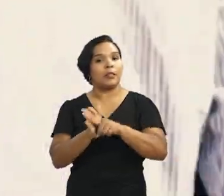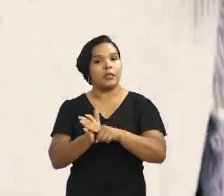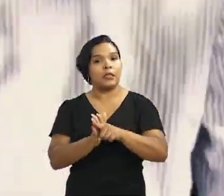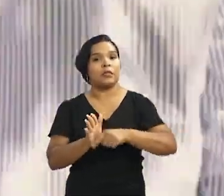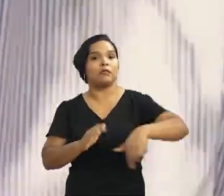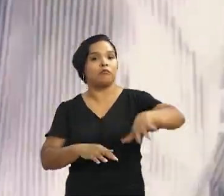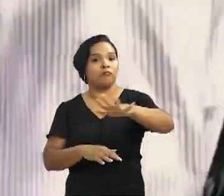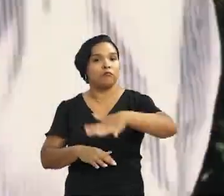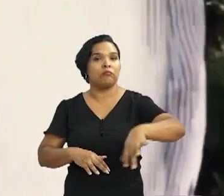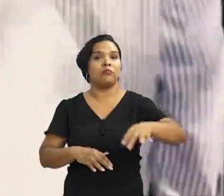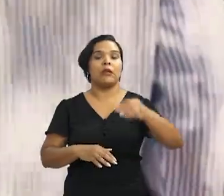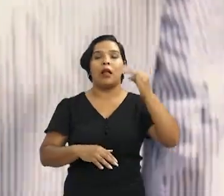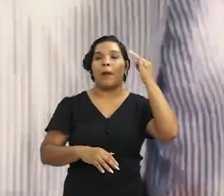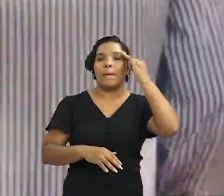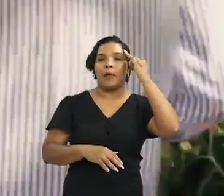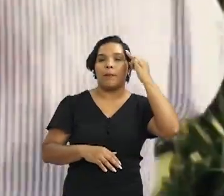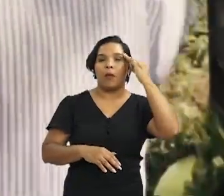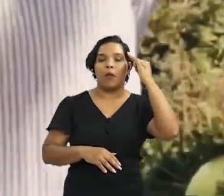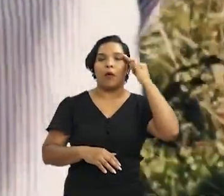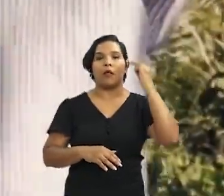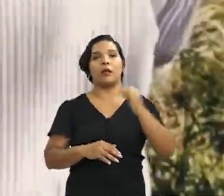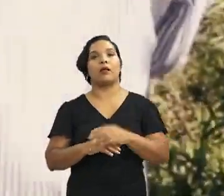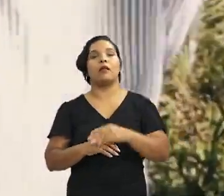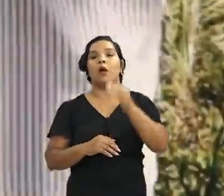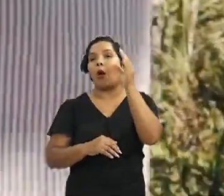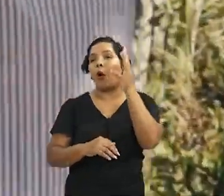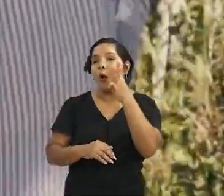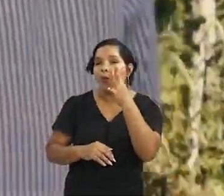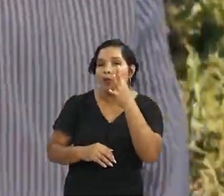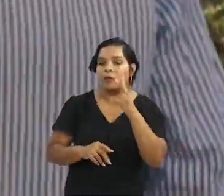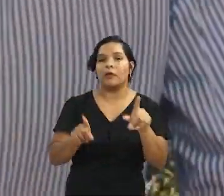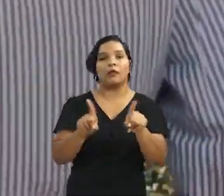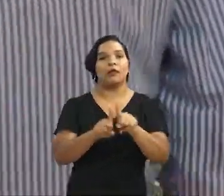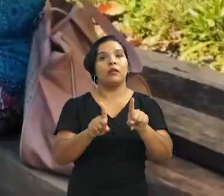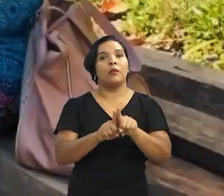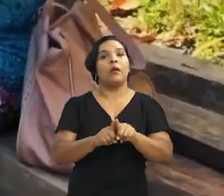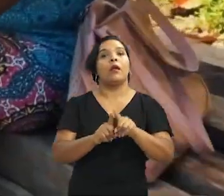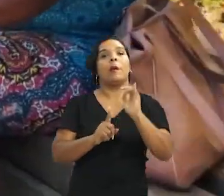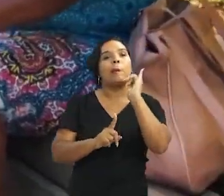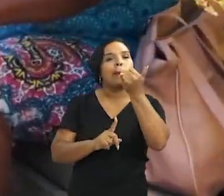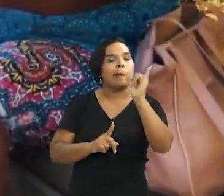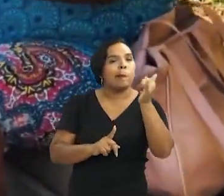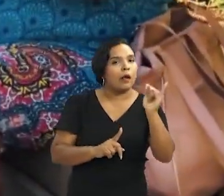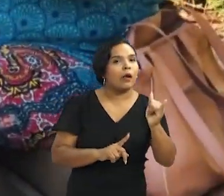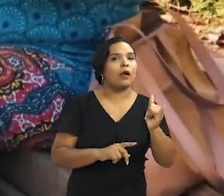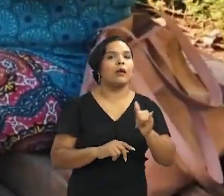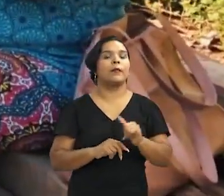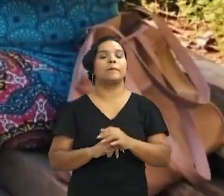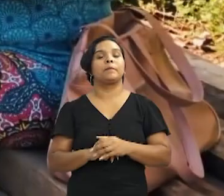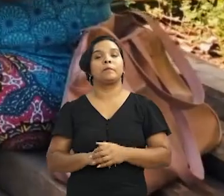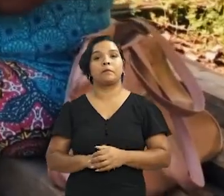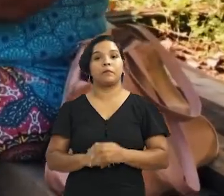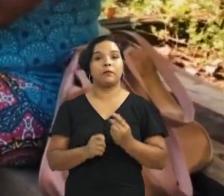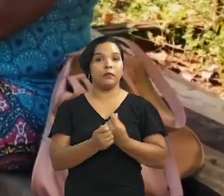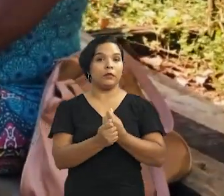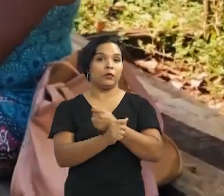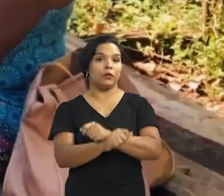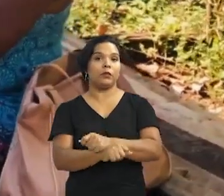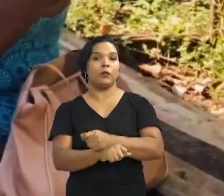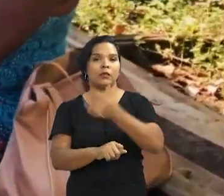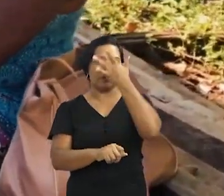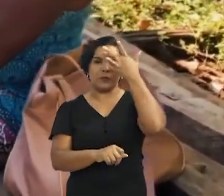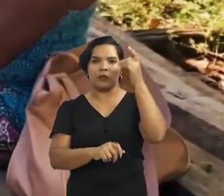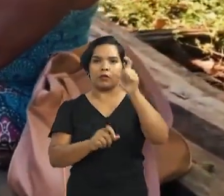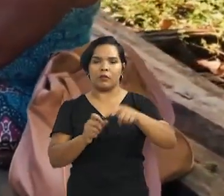pesquisa de campo, junto a partir da memória, de observação, da oralidade também dessas pessoas que estão aqui. Eu